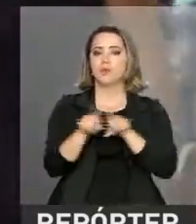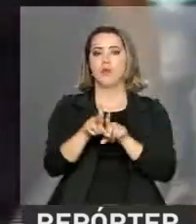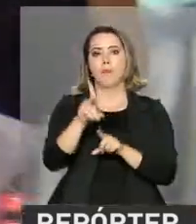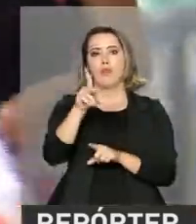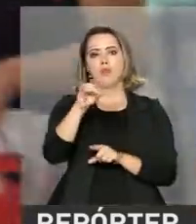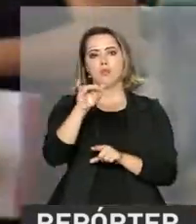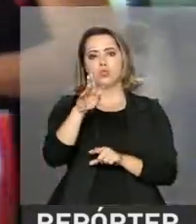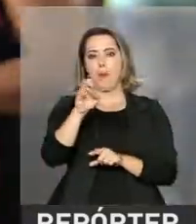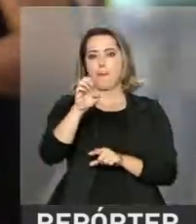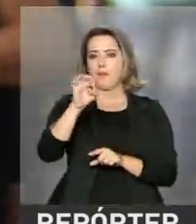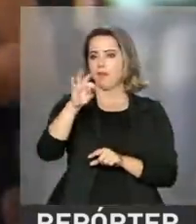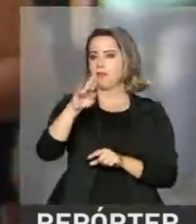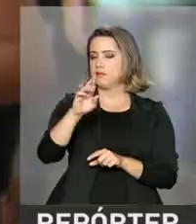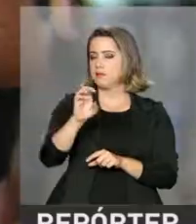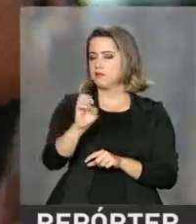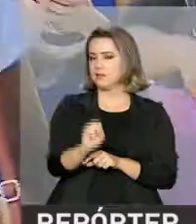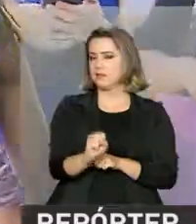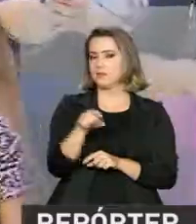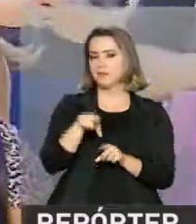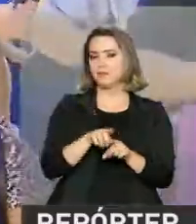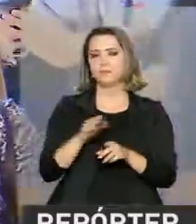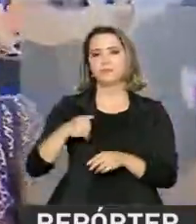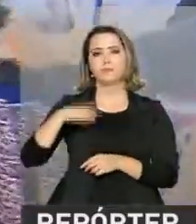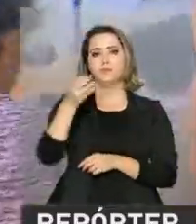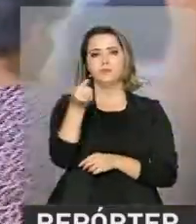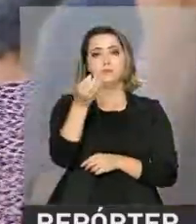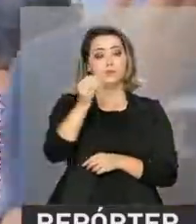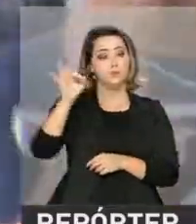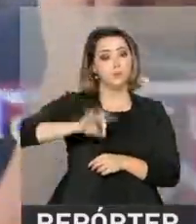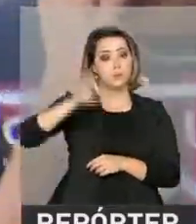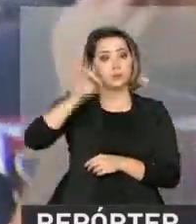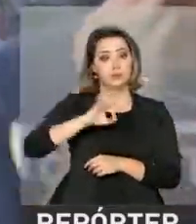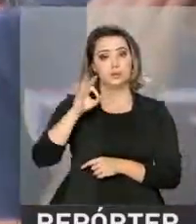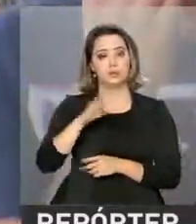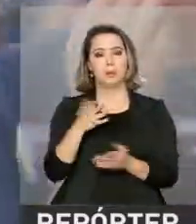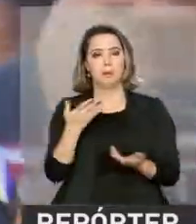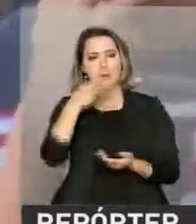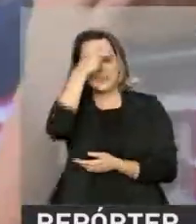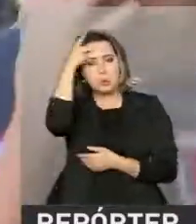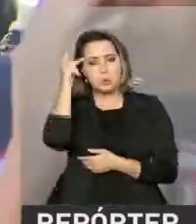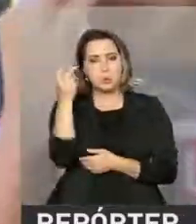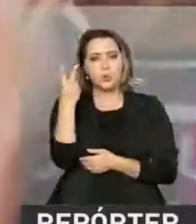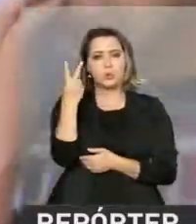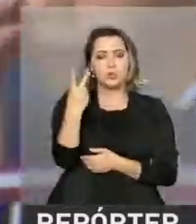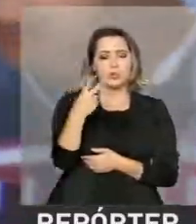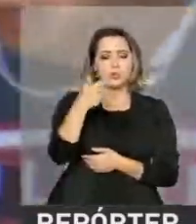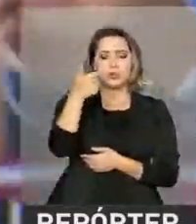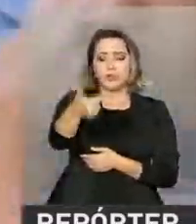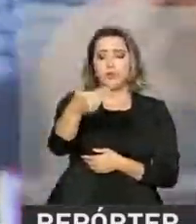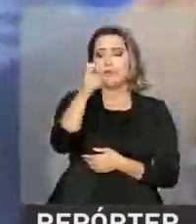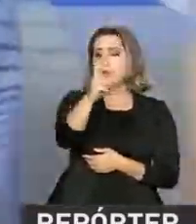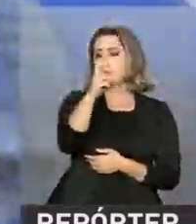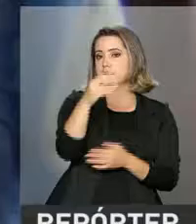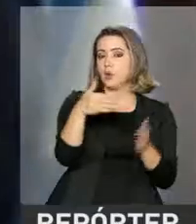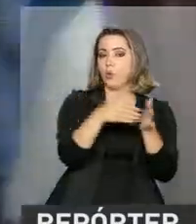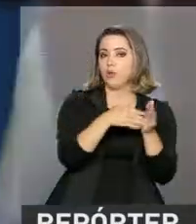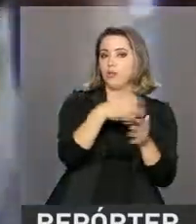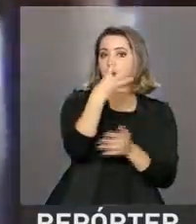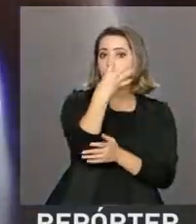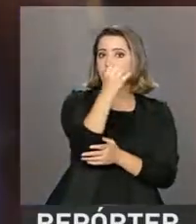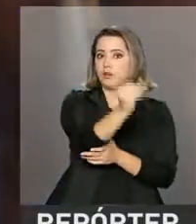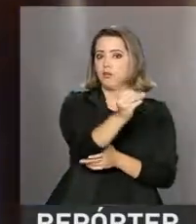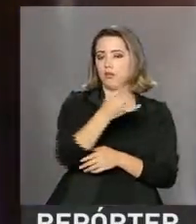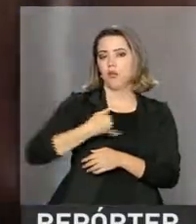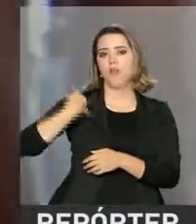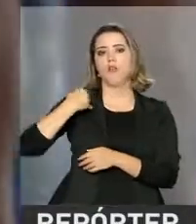obesidade aumentou 60% no Brasil. As pessoas entre 25 e 44 anos de idade, consideradas mais jovens, estão